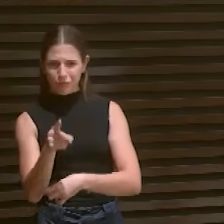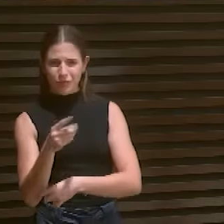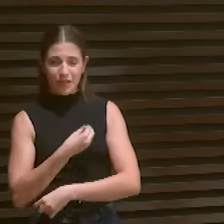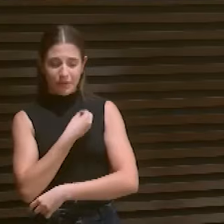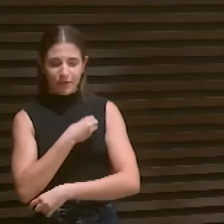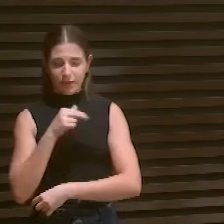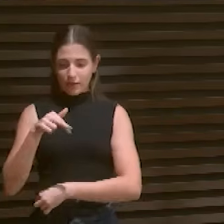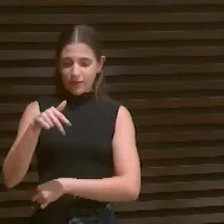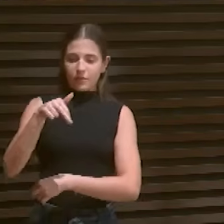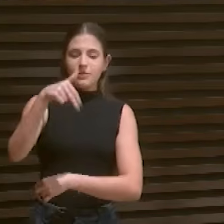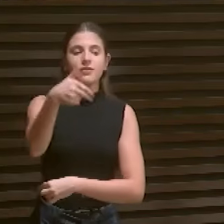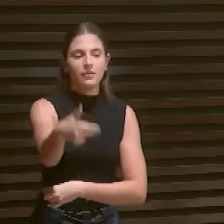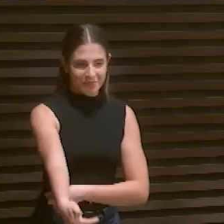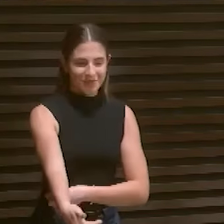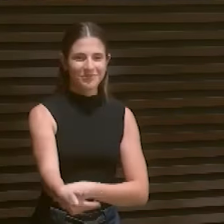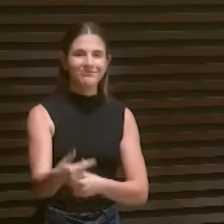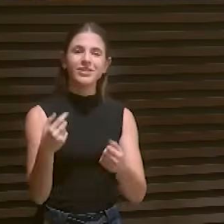abismo.